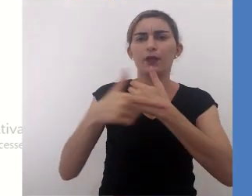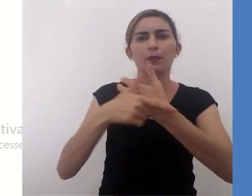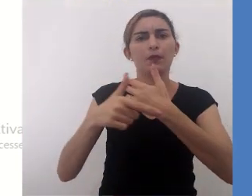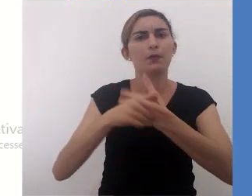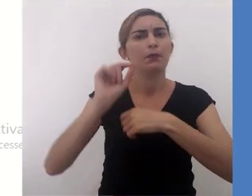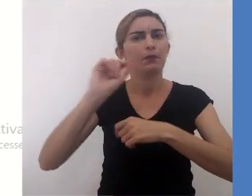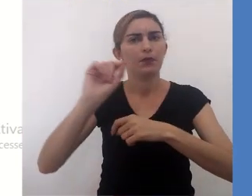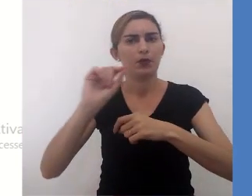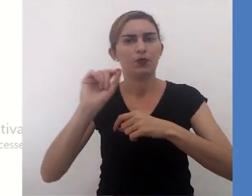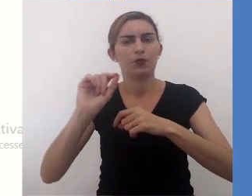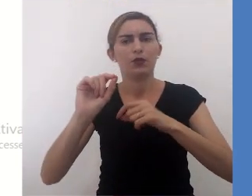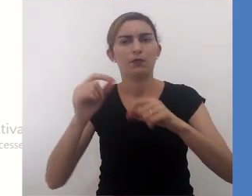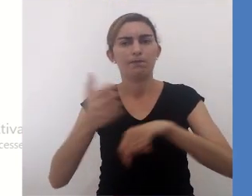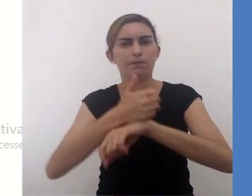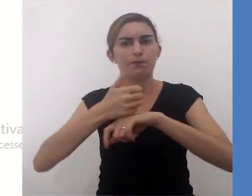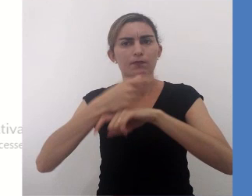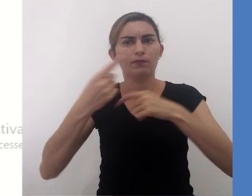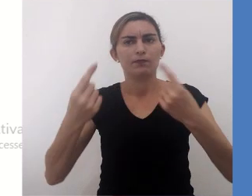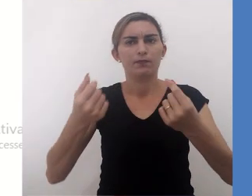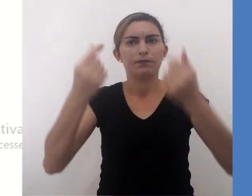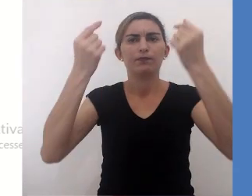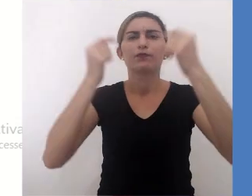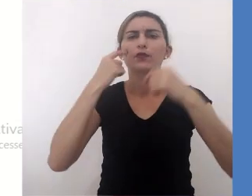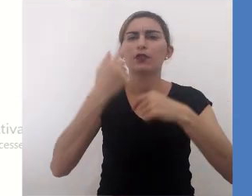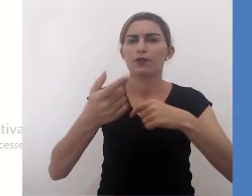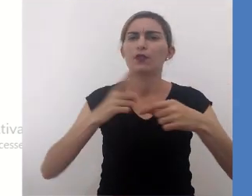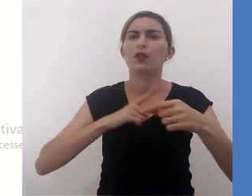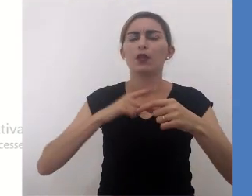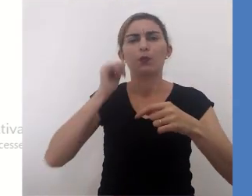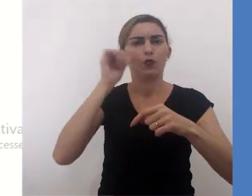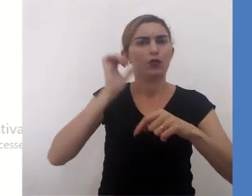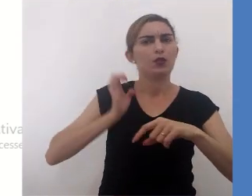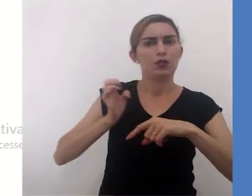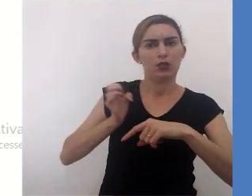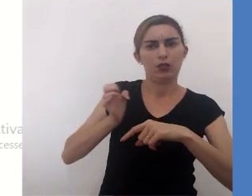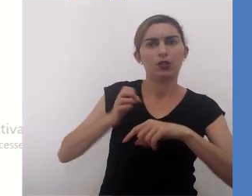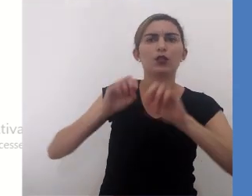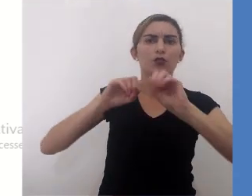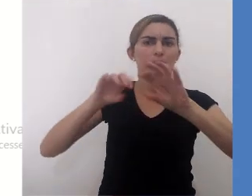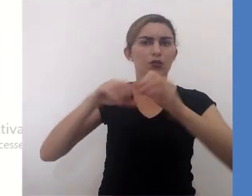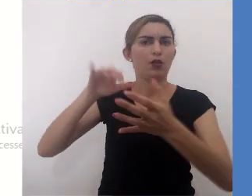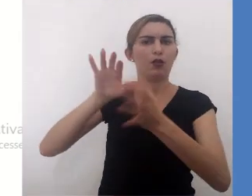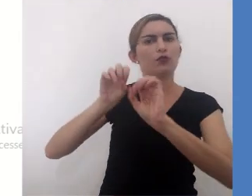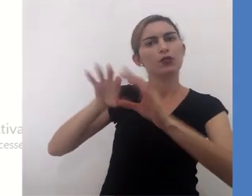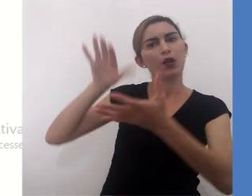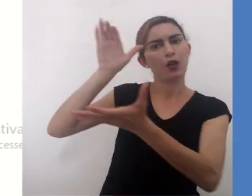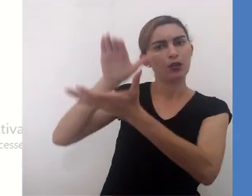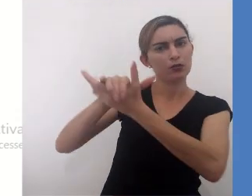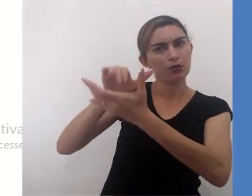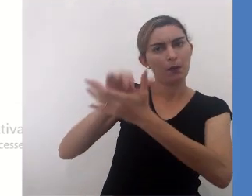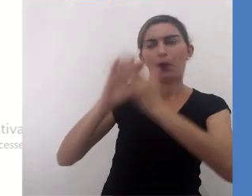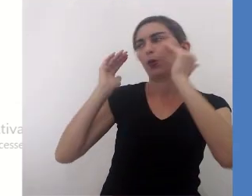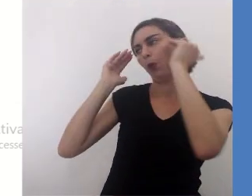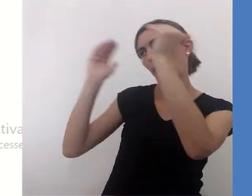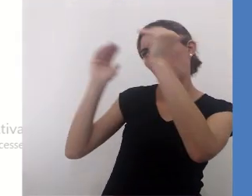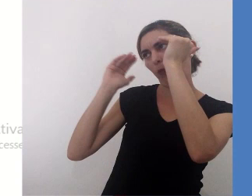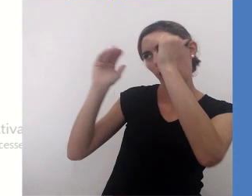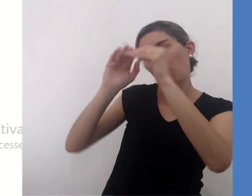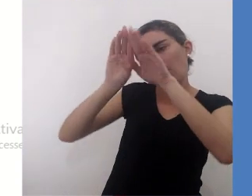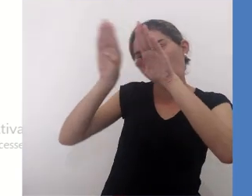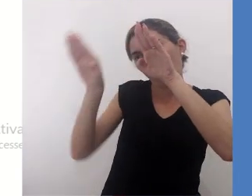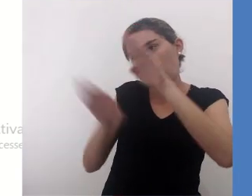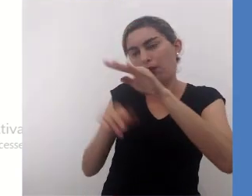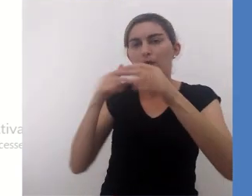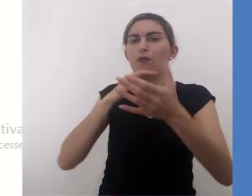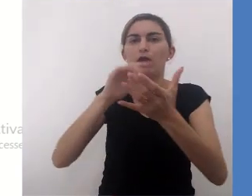sociedade capitalista. Aí vocês vão ter mulheres ricas, educadas para o casamento e para a submissão ao marido.